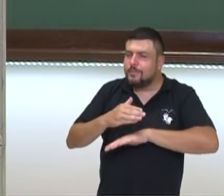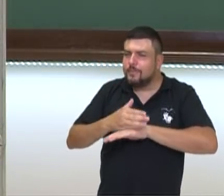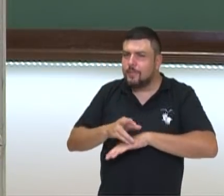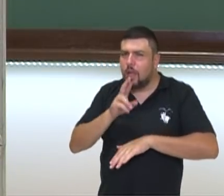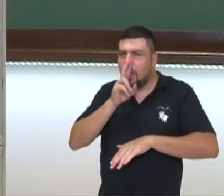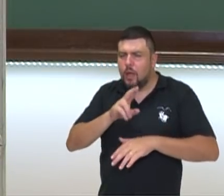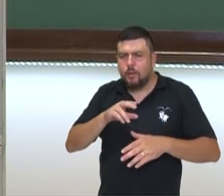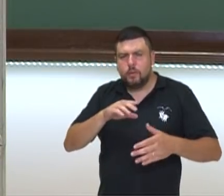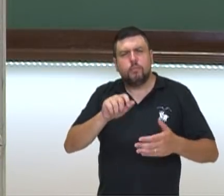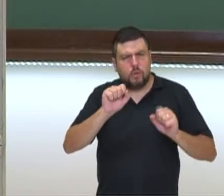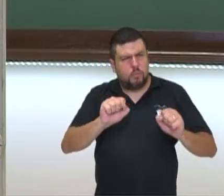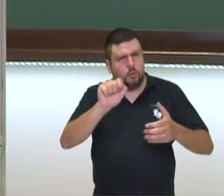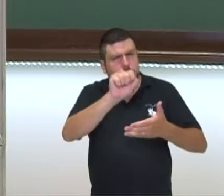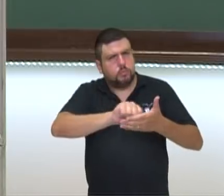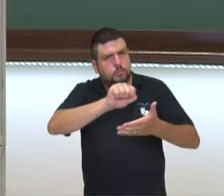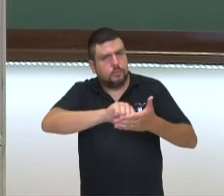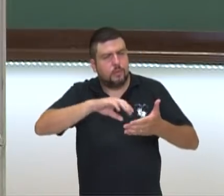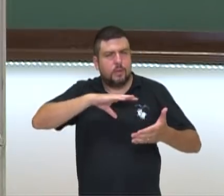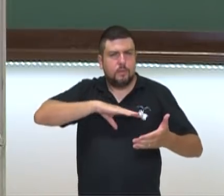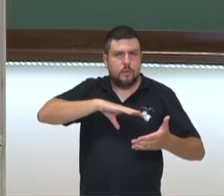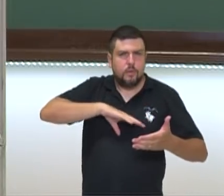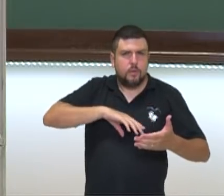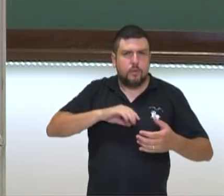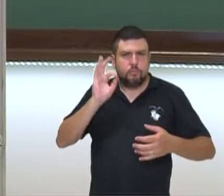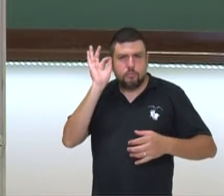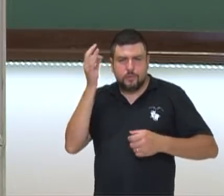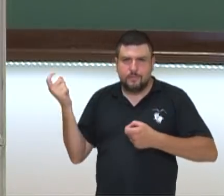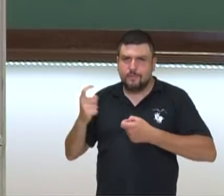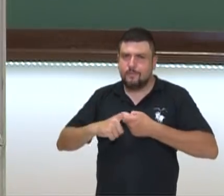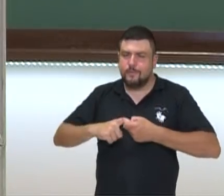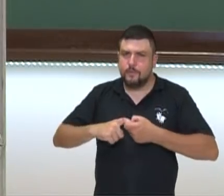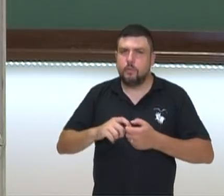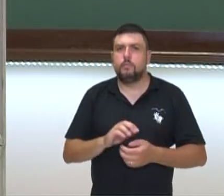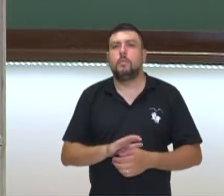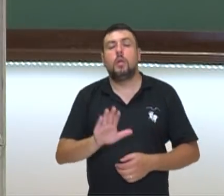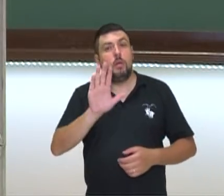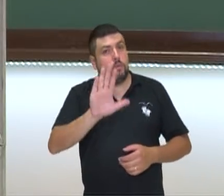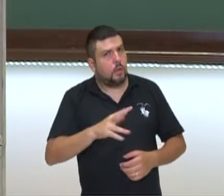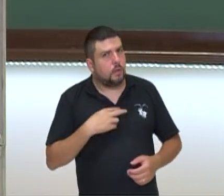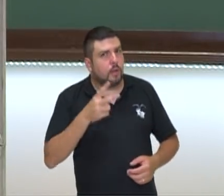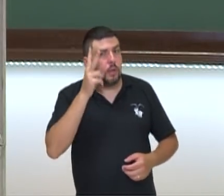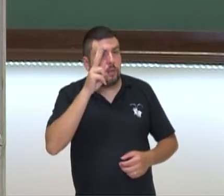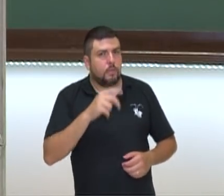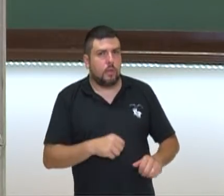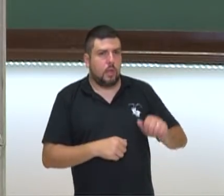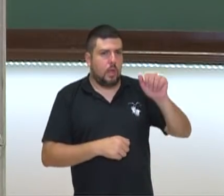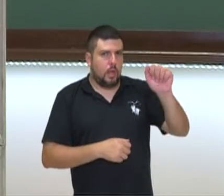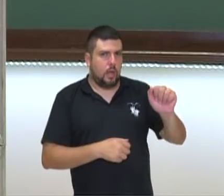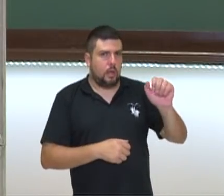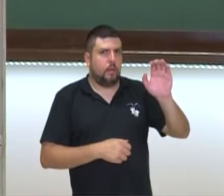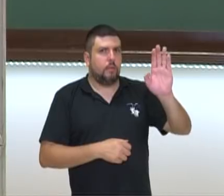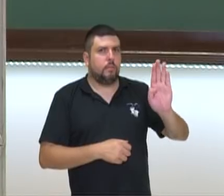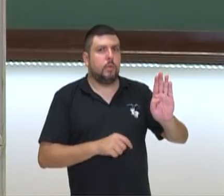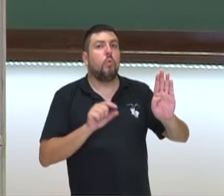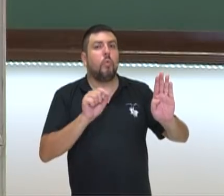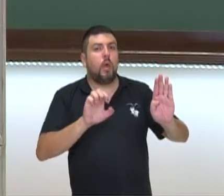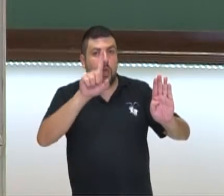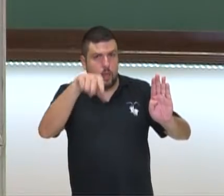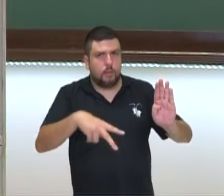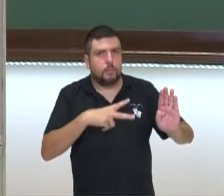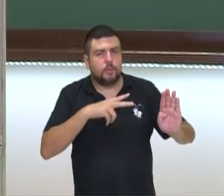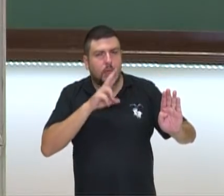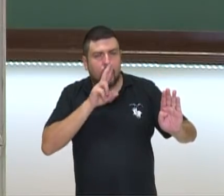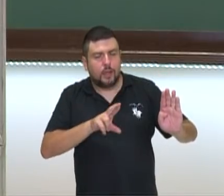em português aí no caderno bem organizado, e a gente volta para poder conferir. Lembrando que a letra A e a letra B principalmente são